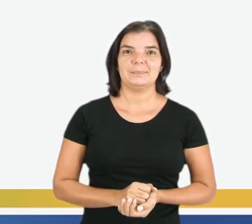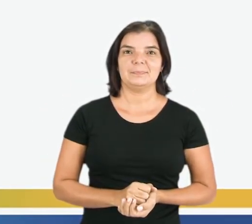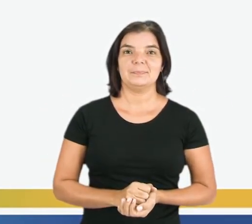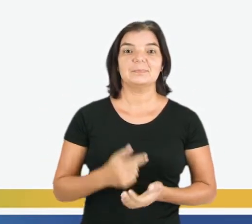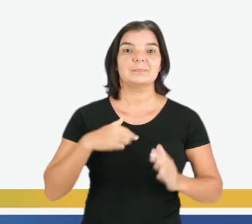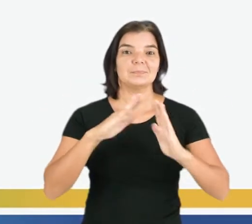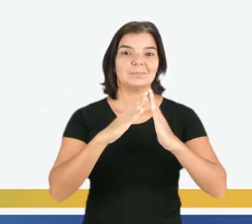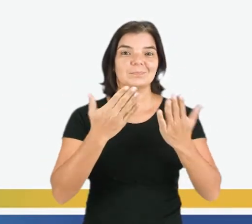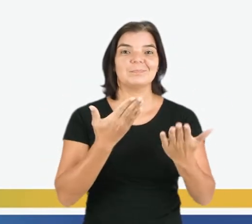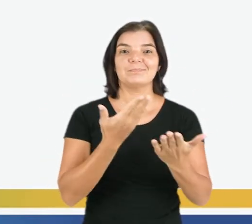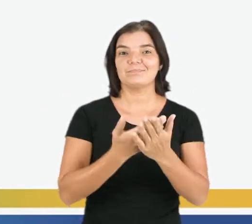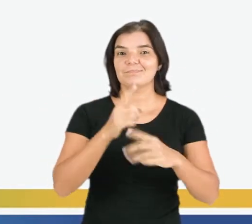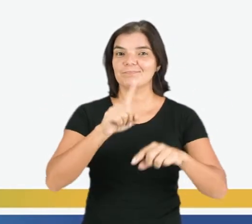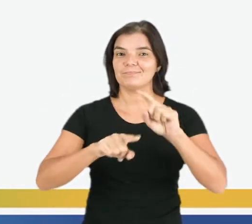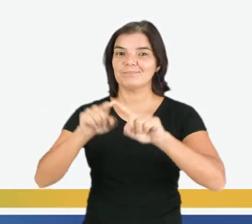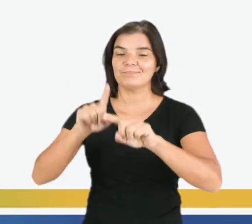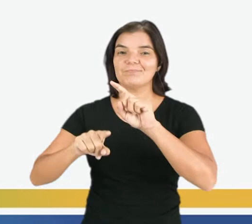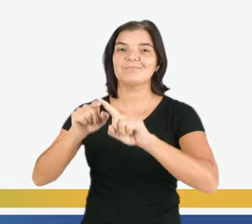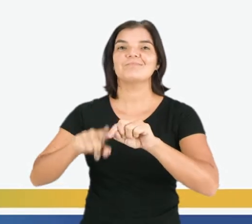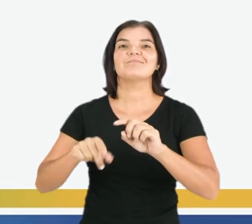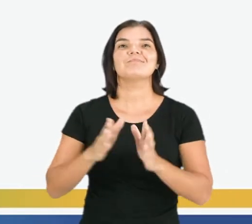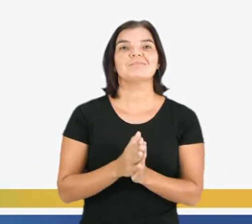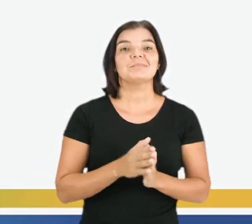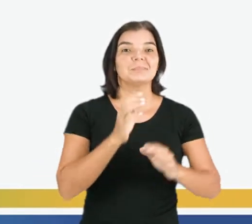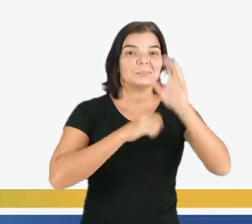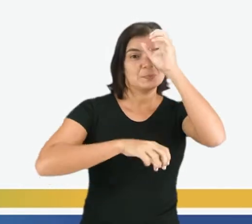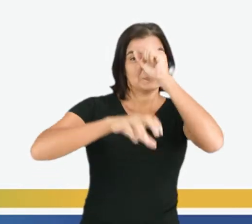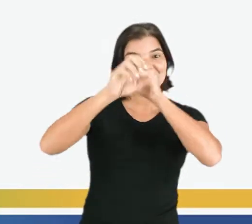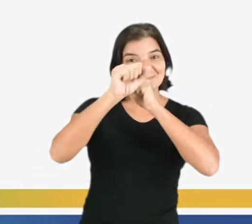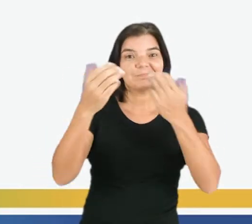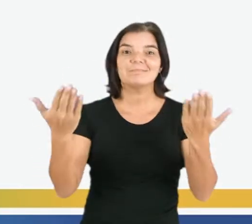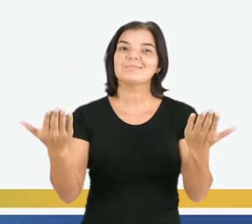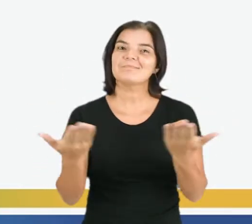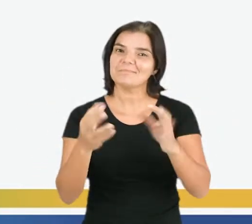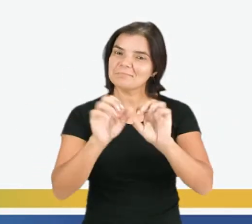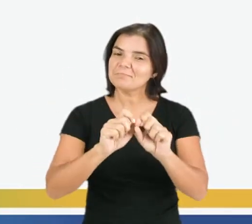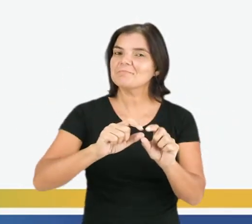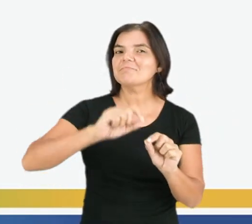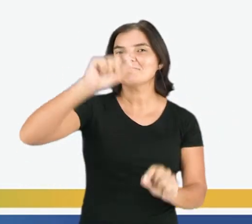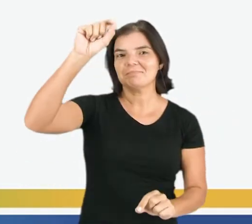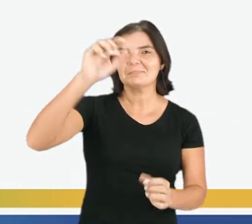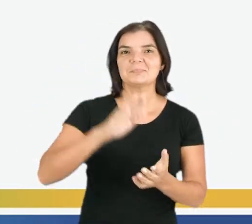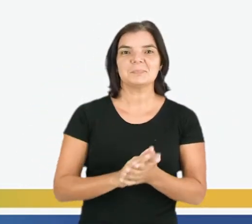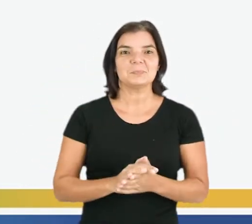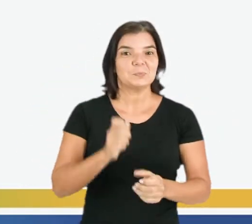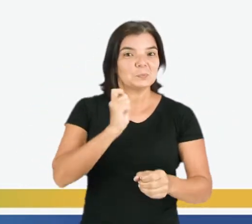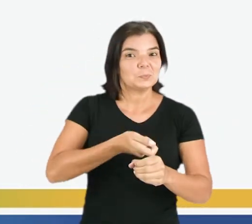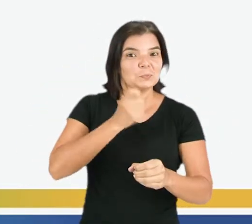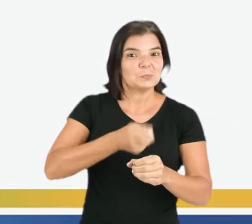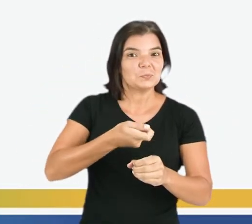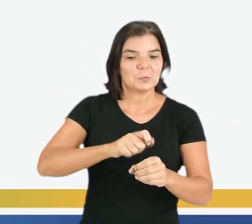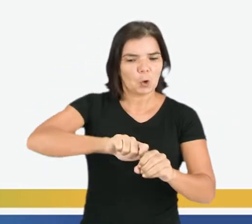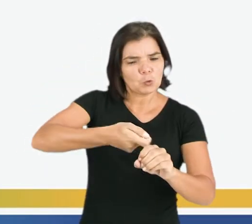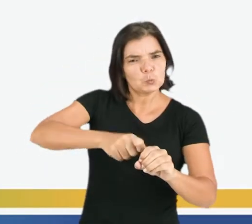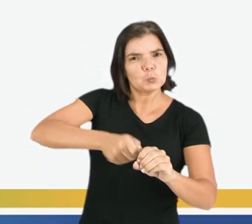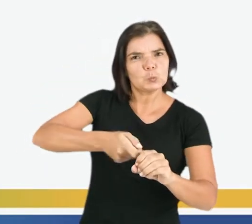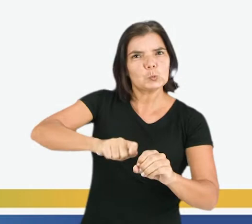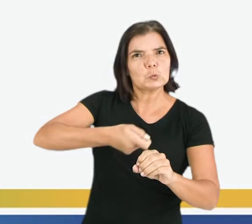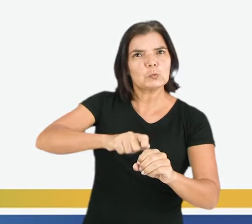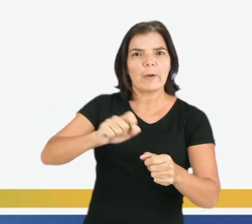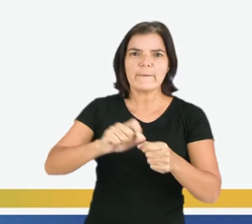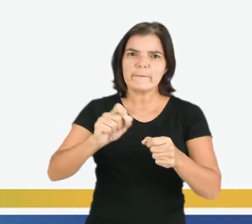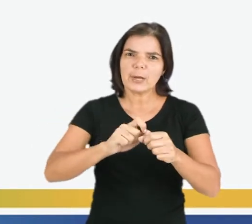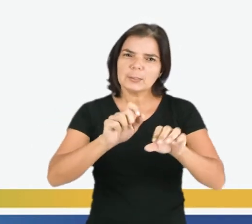Minha escolinha de ferramentas. O aprendizado aqui aumenta. Tirar um prego. Torcer, girar.